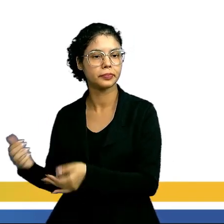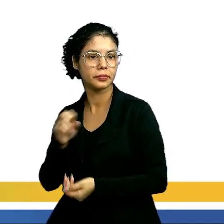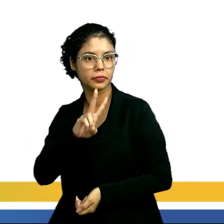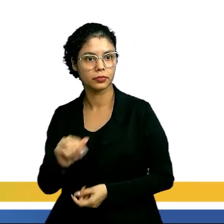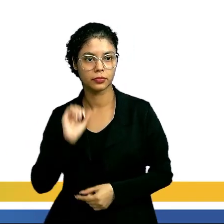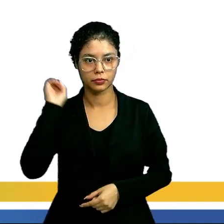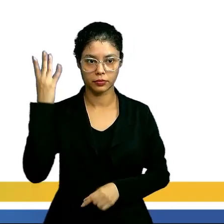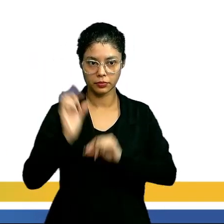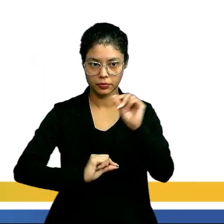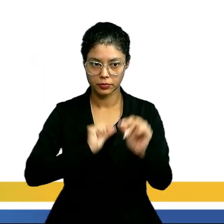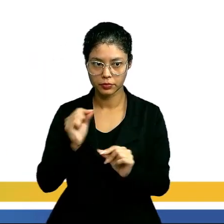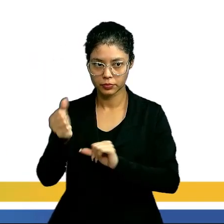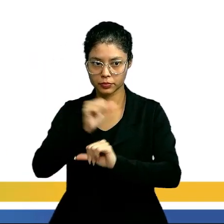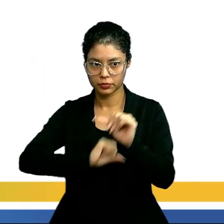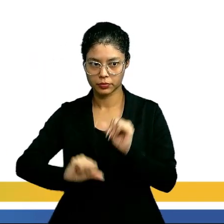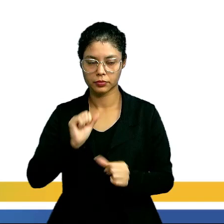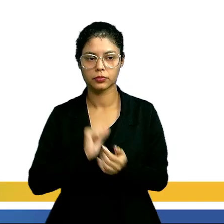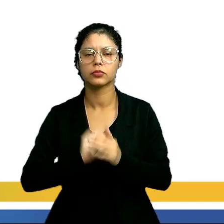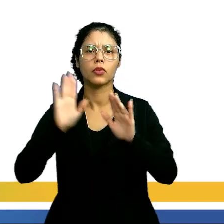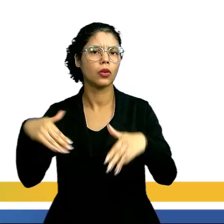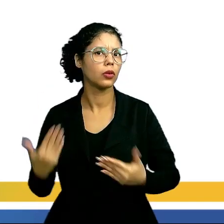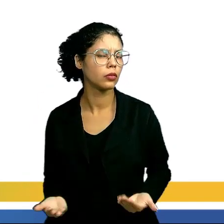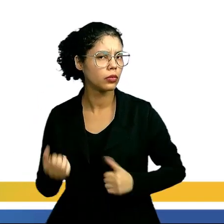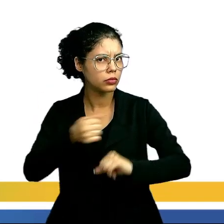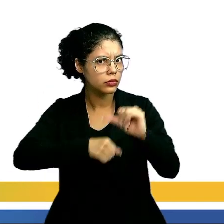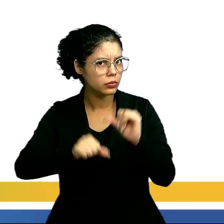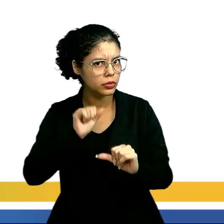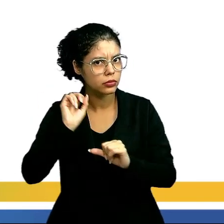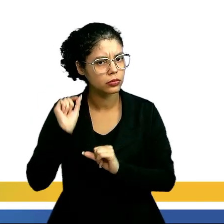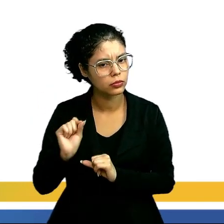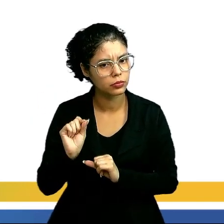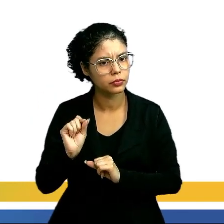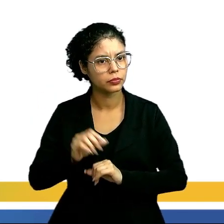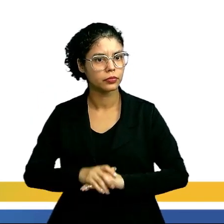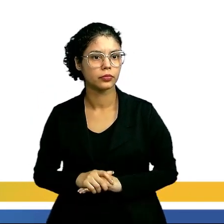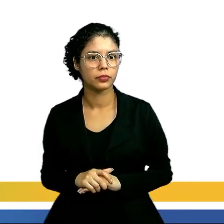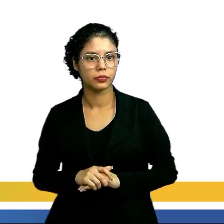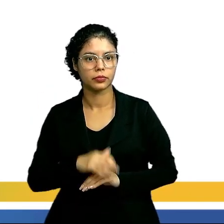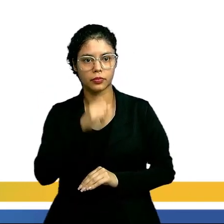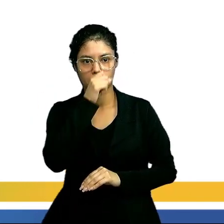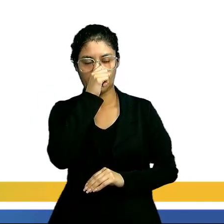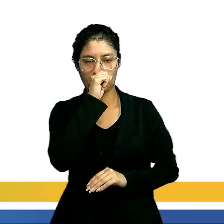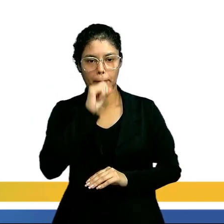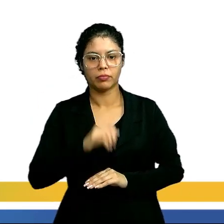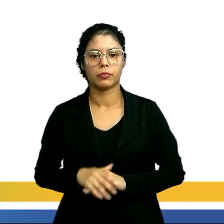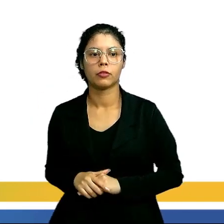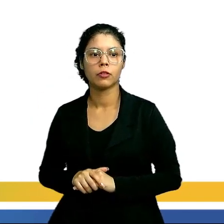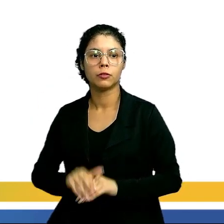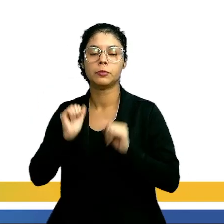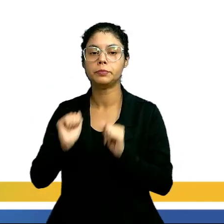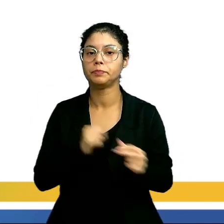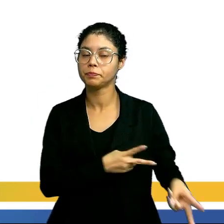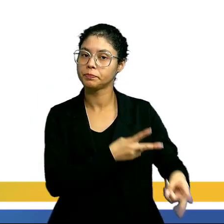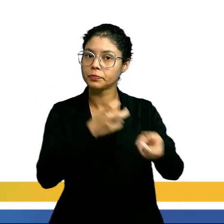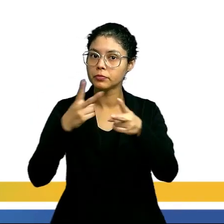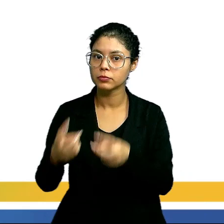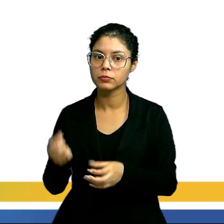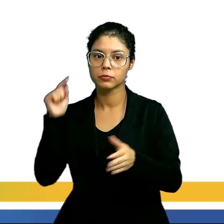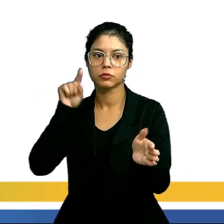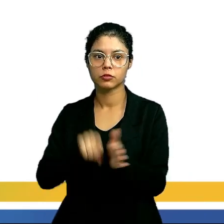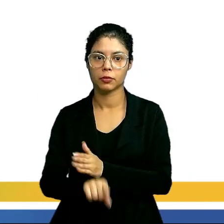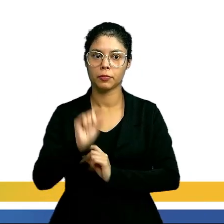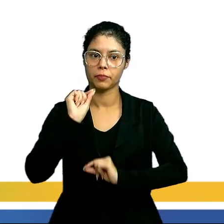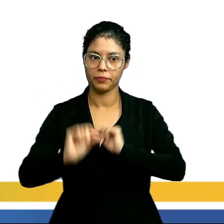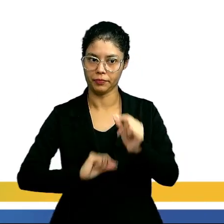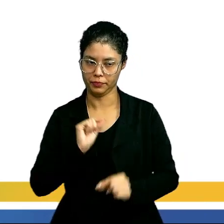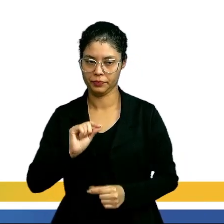ele vai ocorrer uma transformação. Que tipo de transformação seria essa? A gente pode observar que, nessa